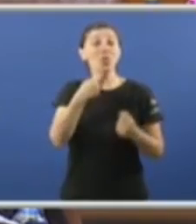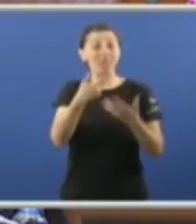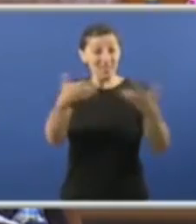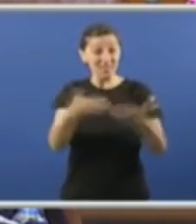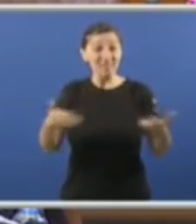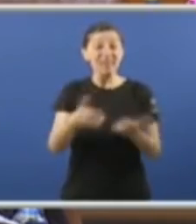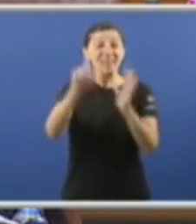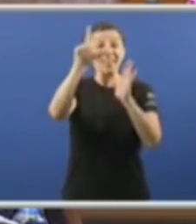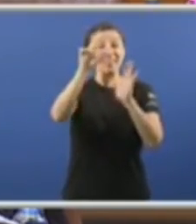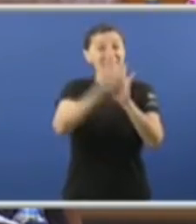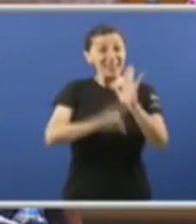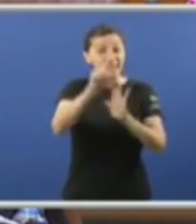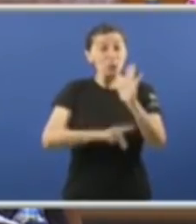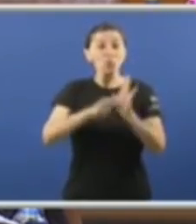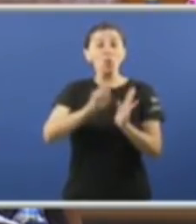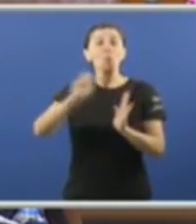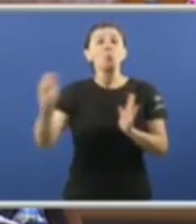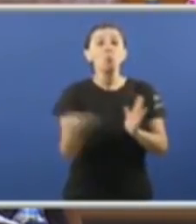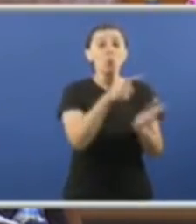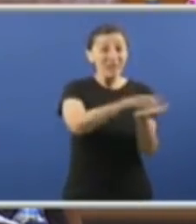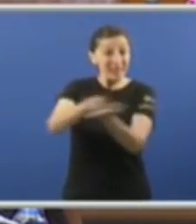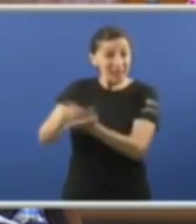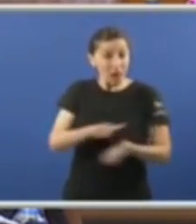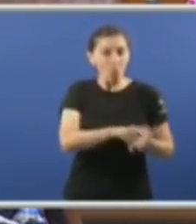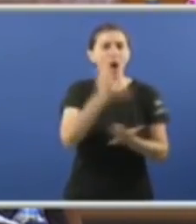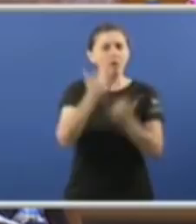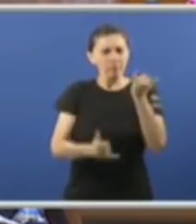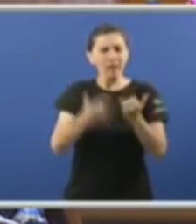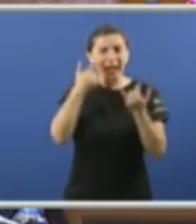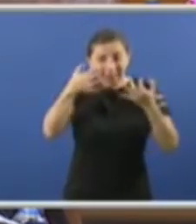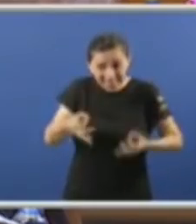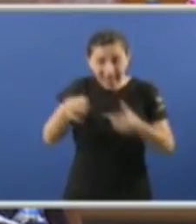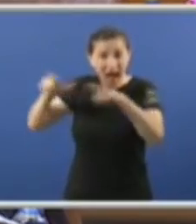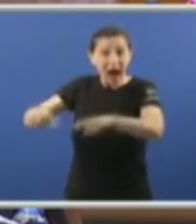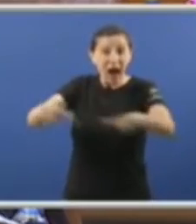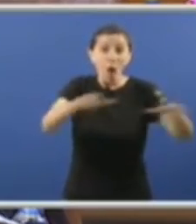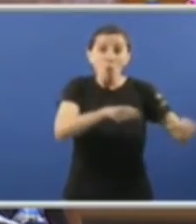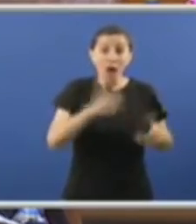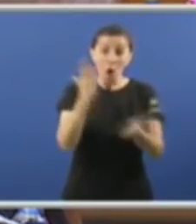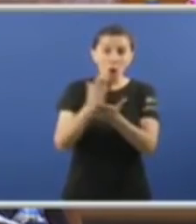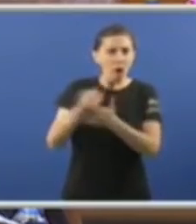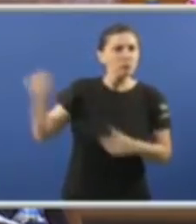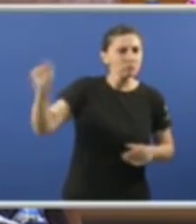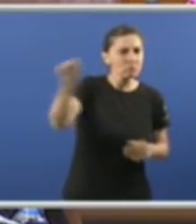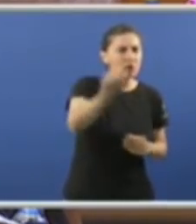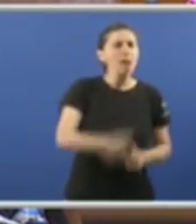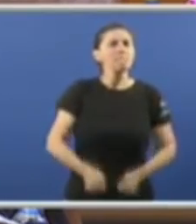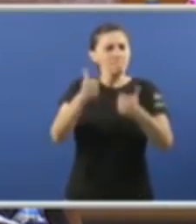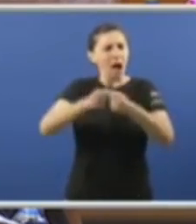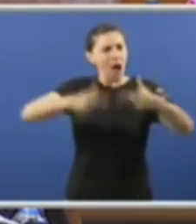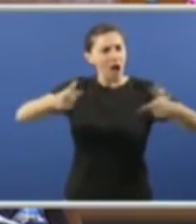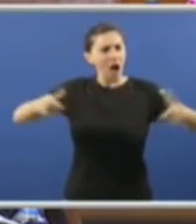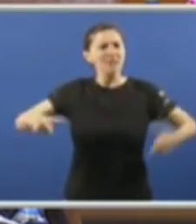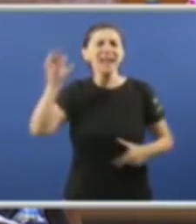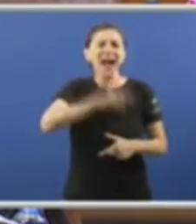do plurilingüismo crevou a tendencia de mellora da presenza do galego nas aulas e do seu uso formal e